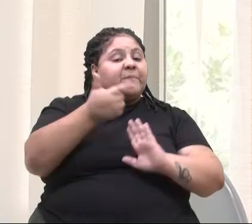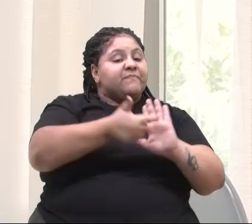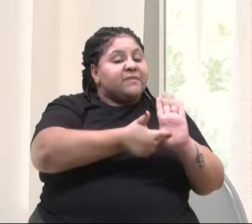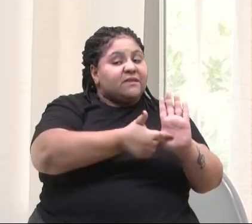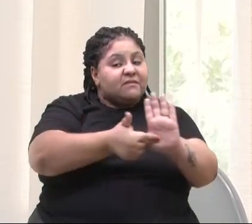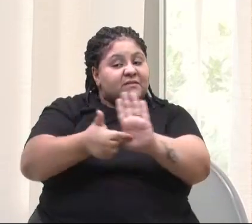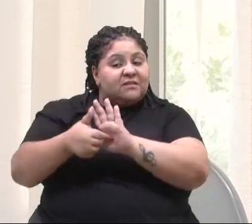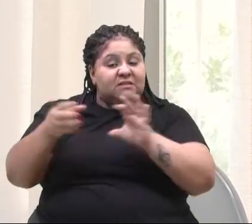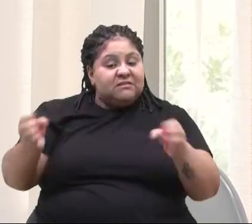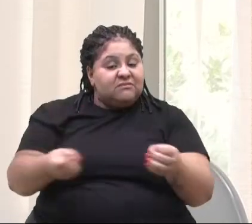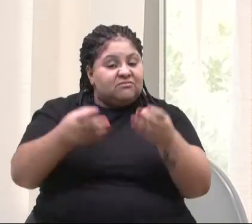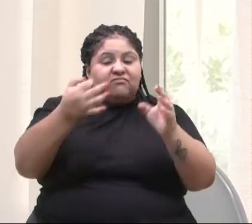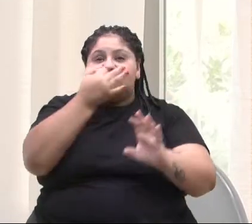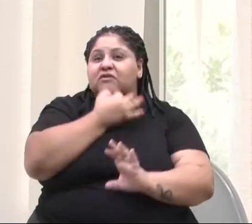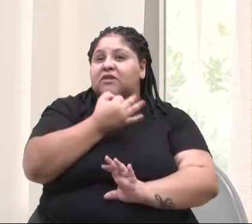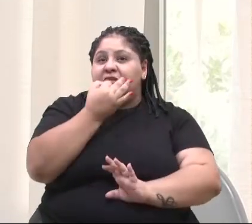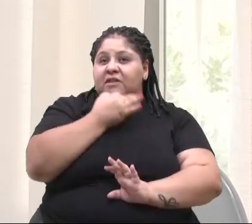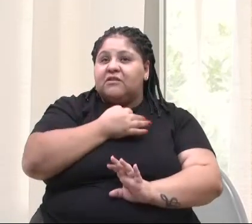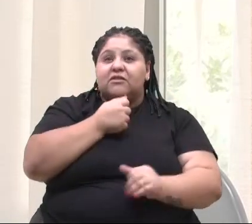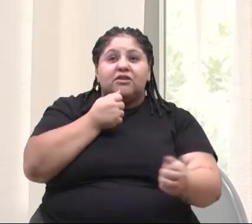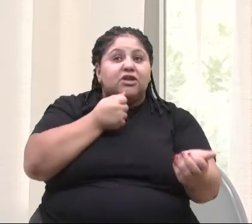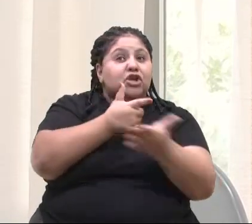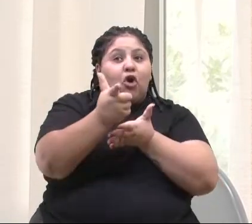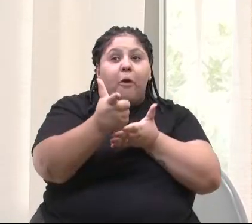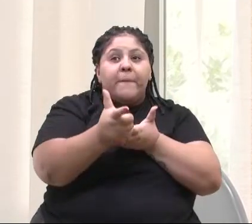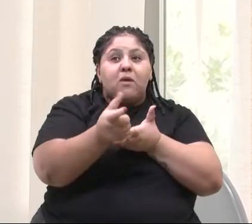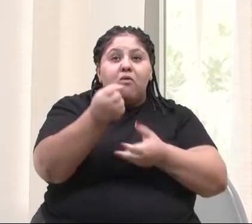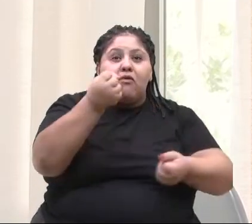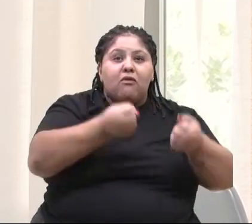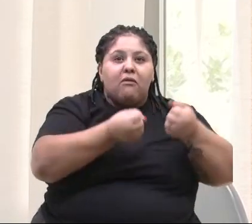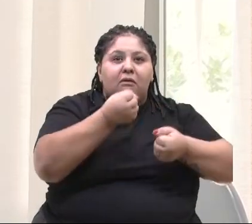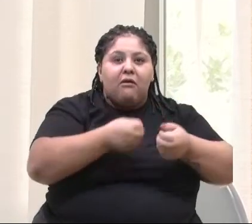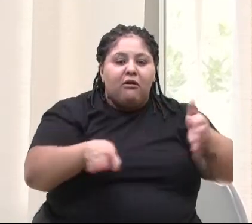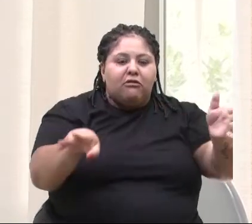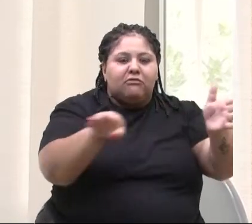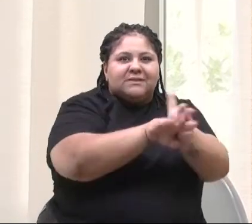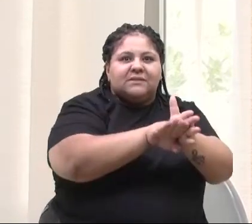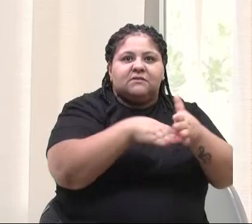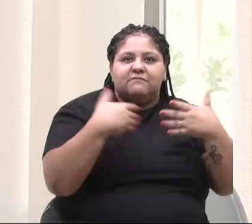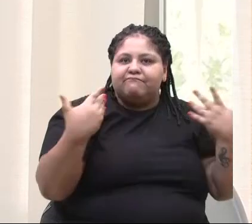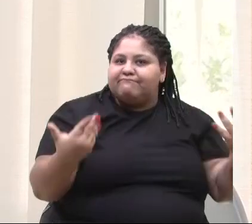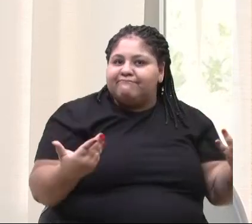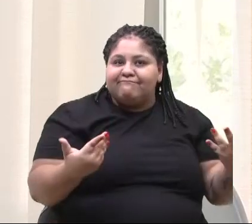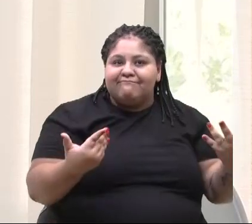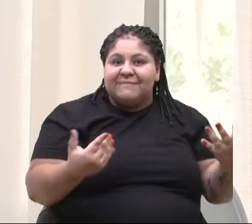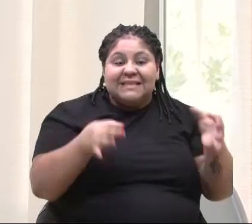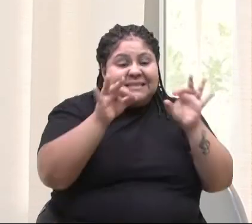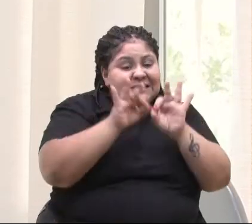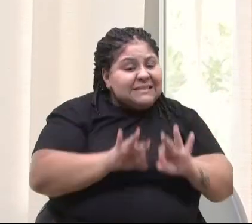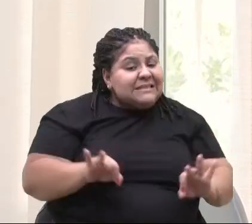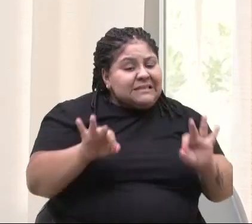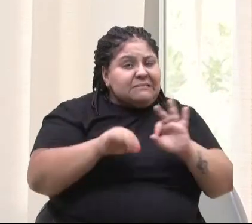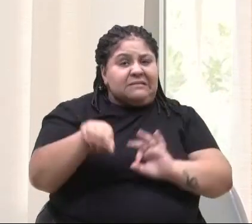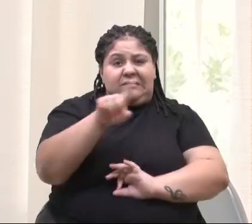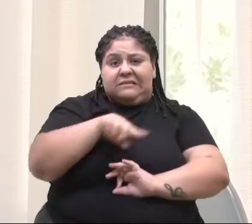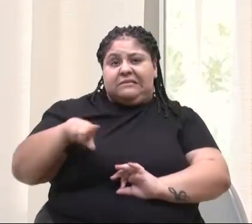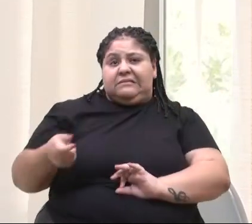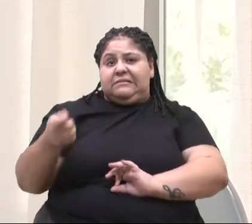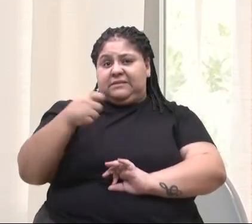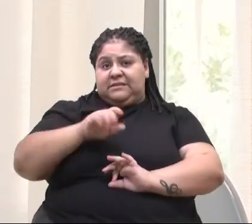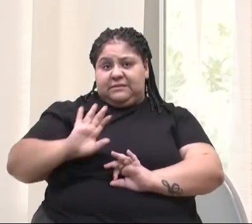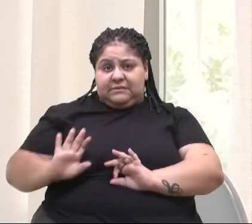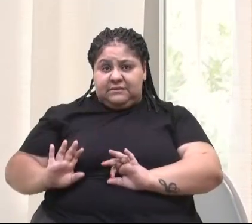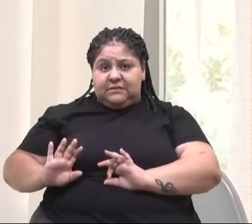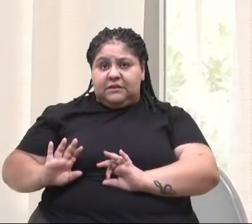vezes, na Festa da Uva e cobram o estacionamento deles. Então, são coisas simples que a gente precisaria, talvez, mudar. Vem cá,